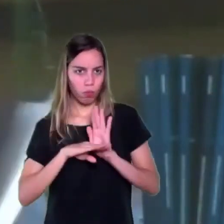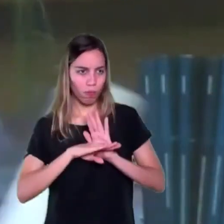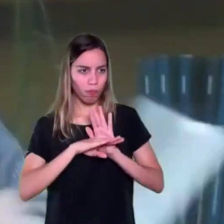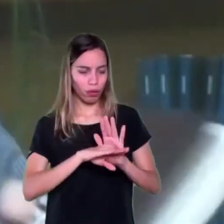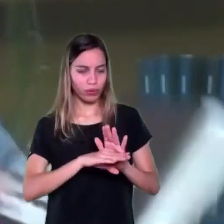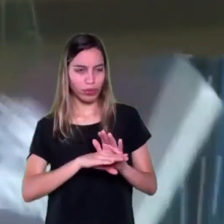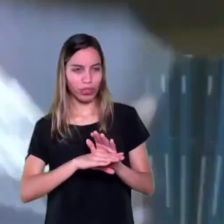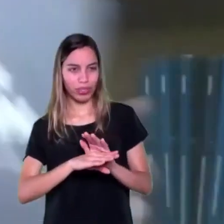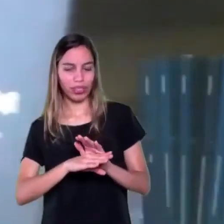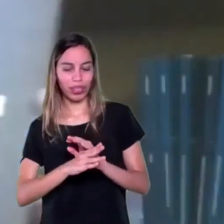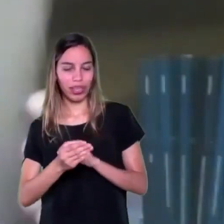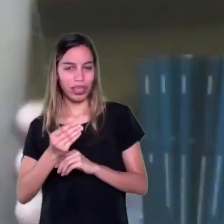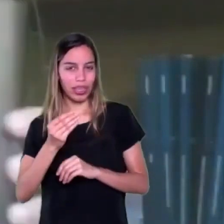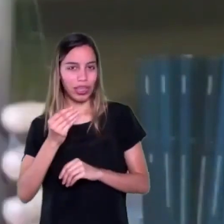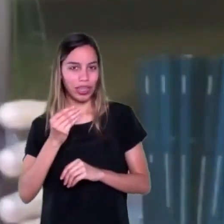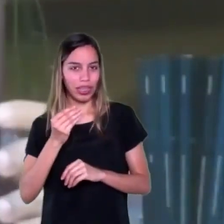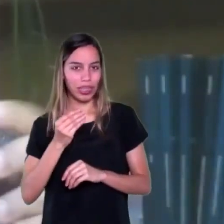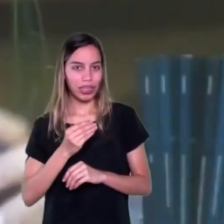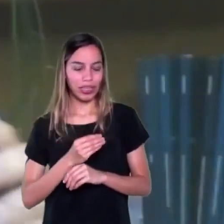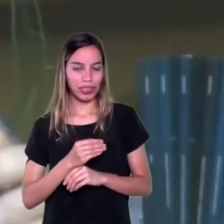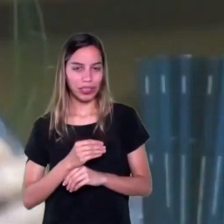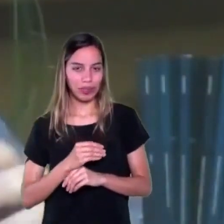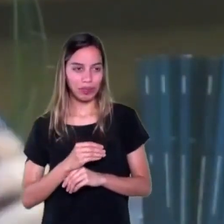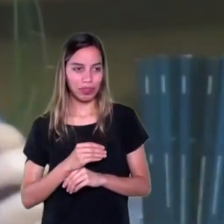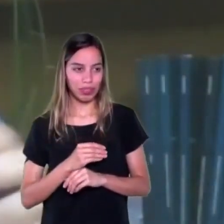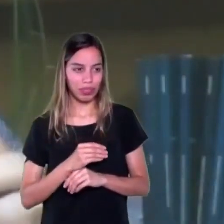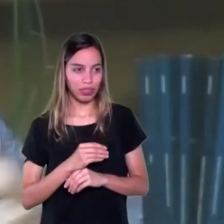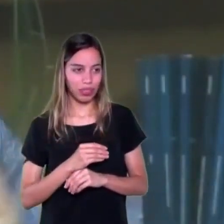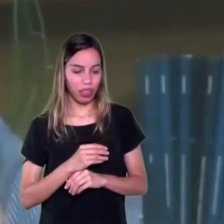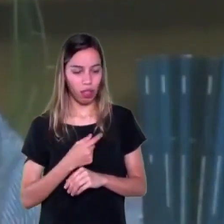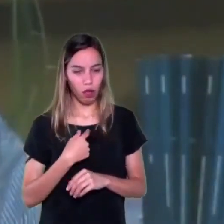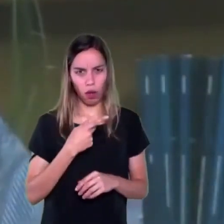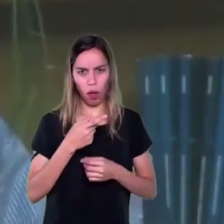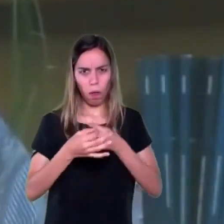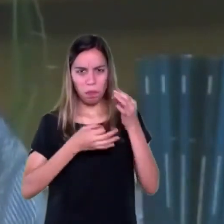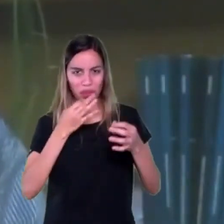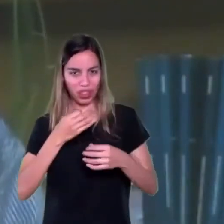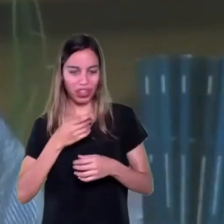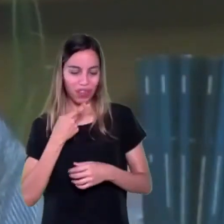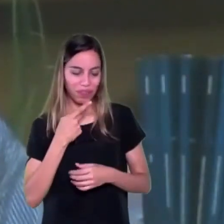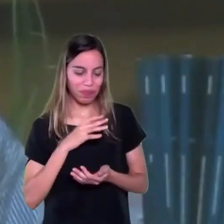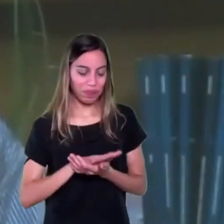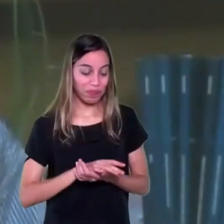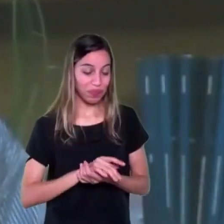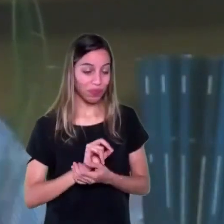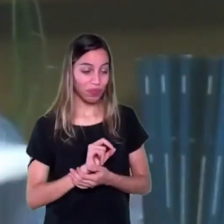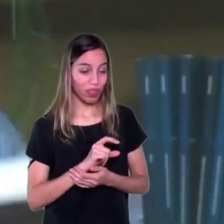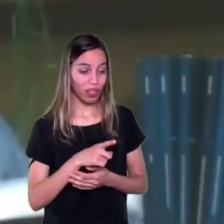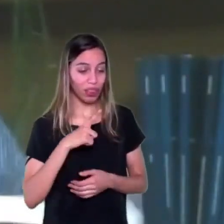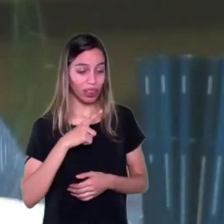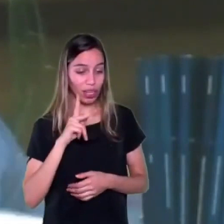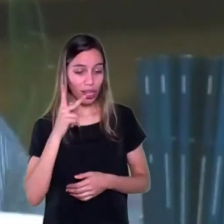pitacos, um livro chamado O que a Vida Quer da Gente é Coragem, que resgata textos,